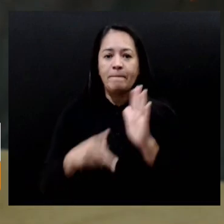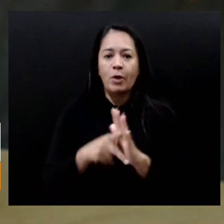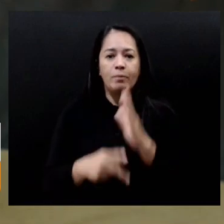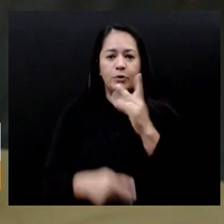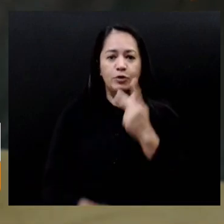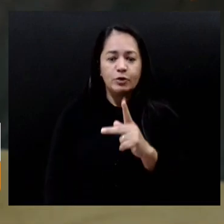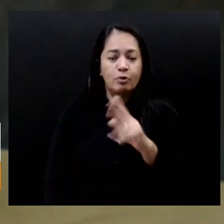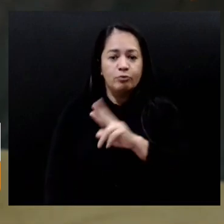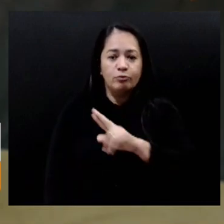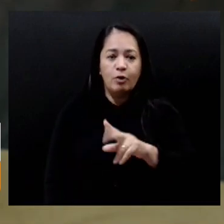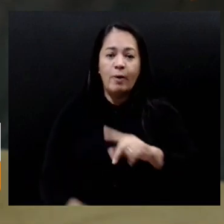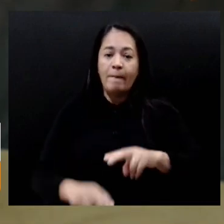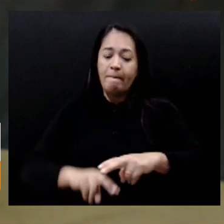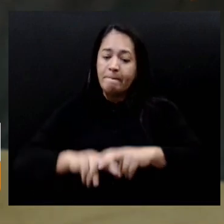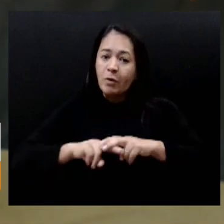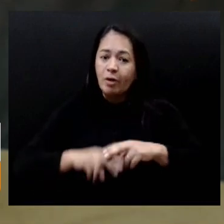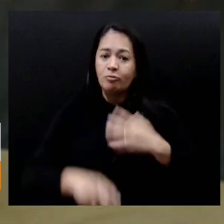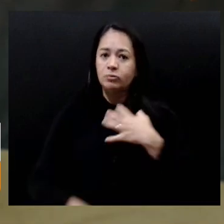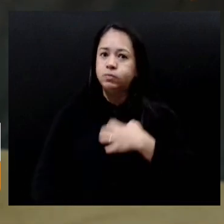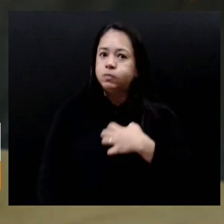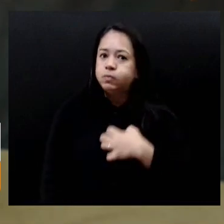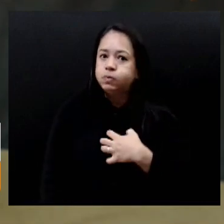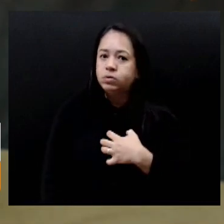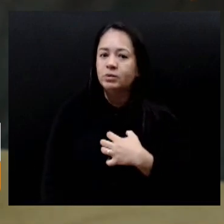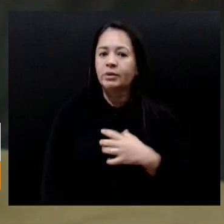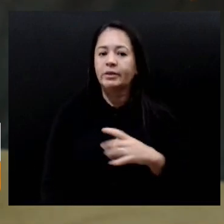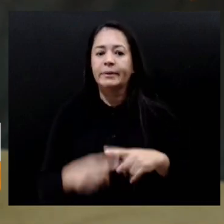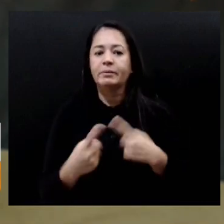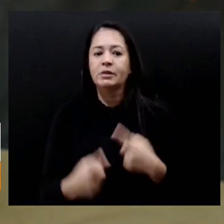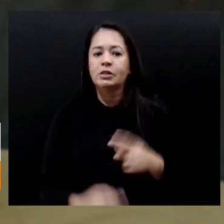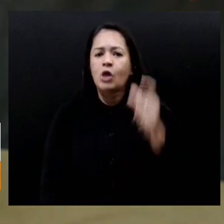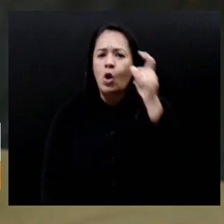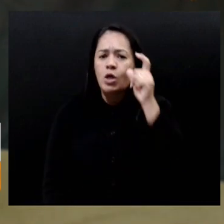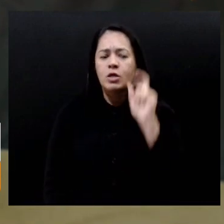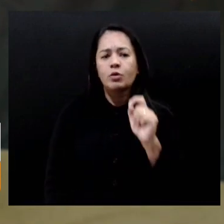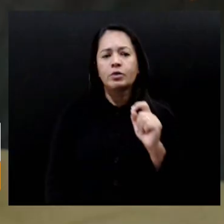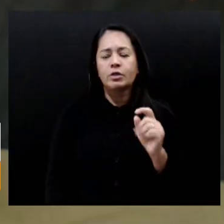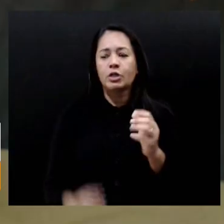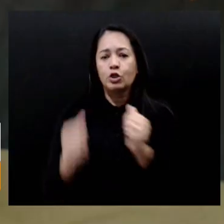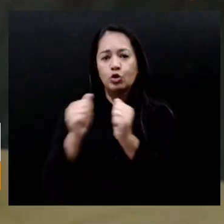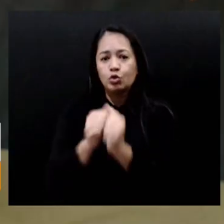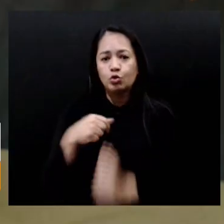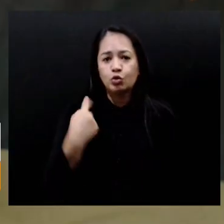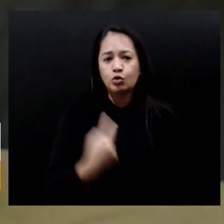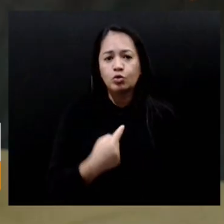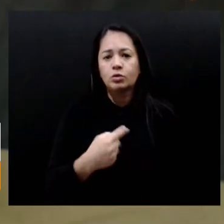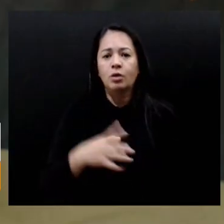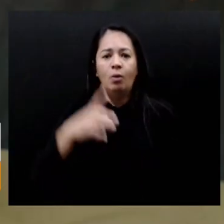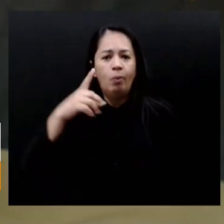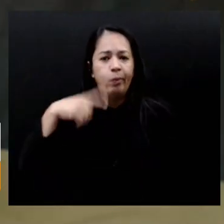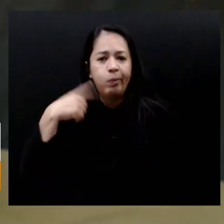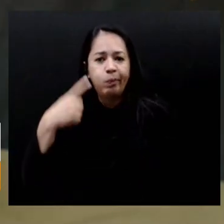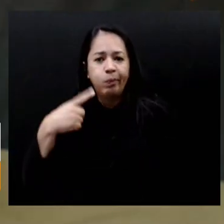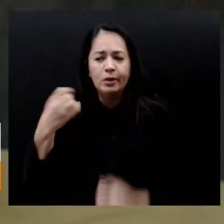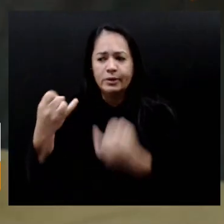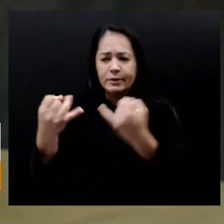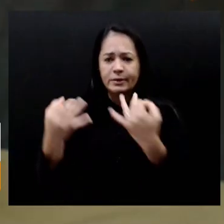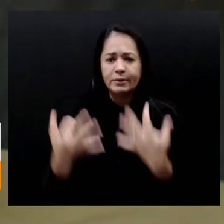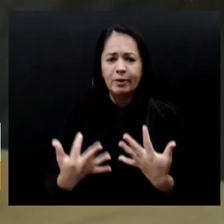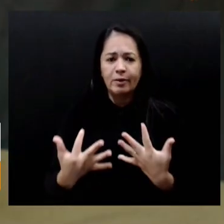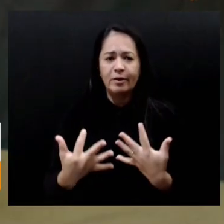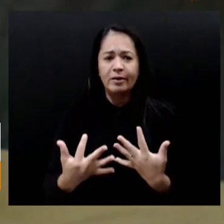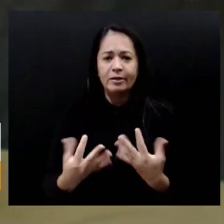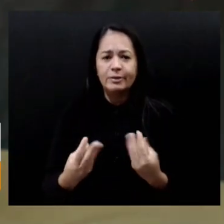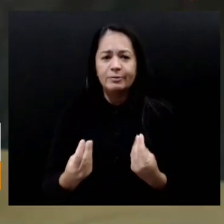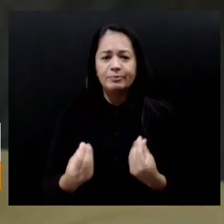raiva. E o interessante é trazer aqui um advogado que fala para a gente que a